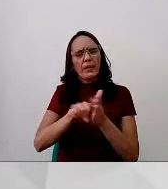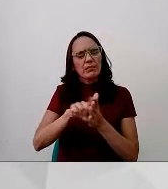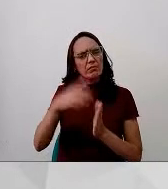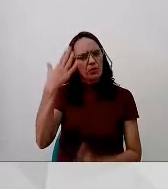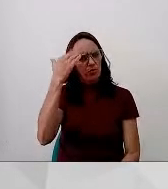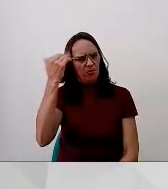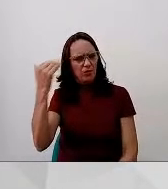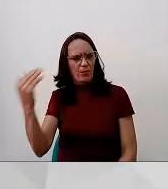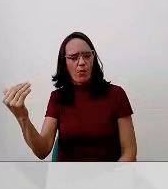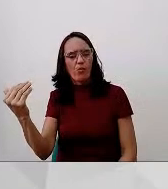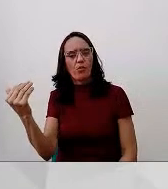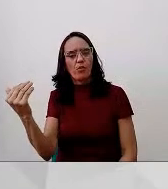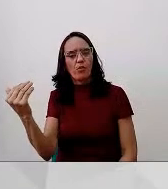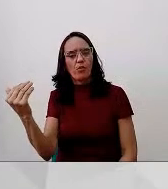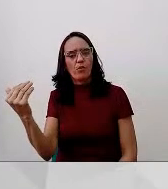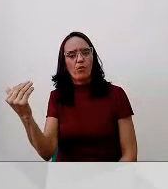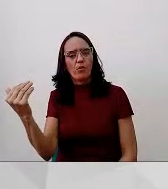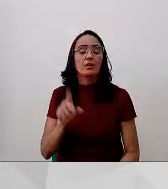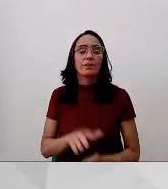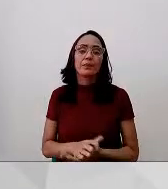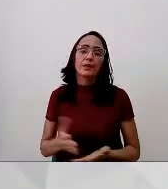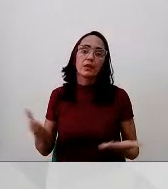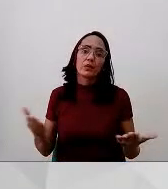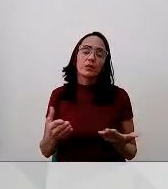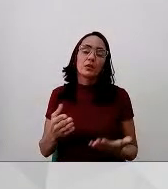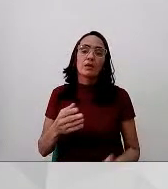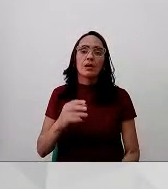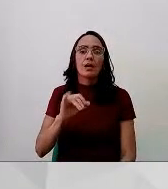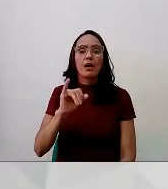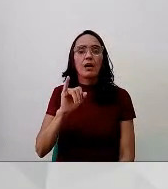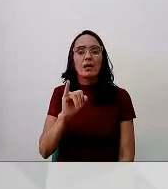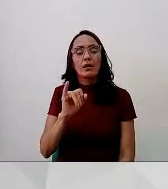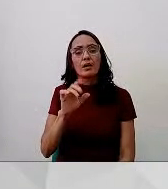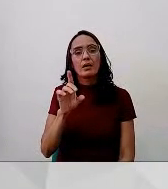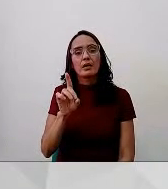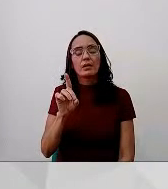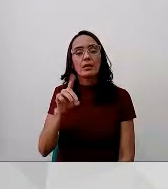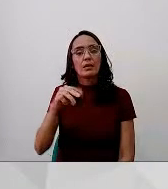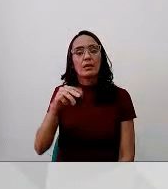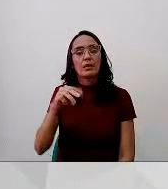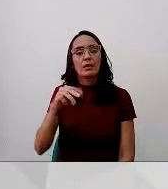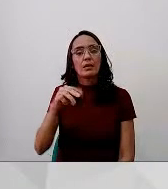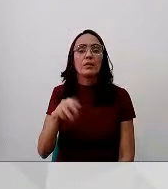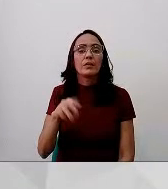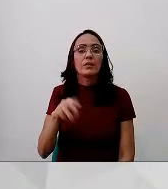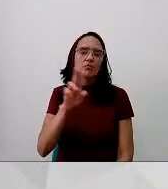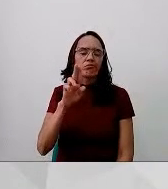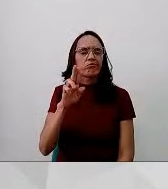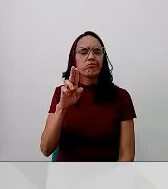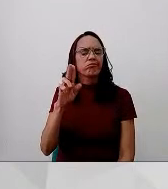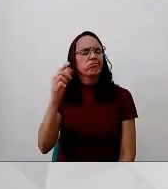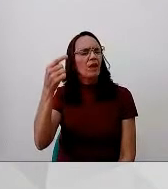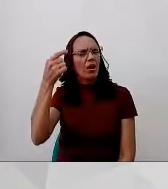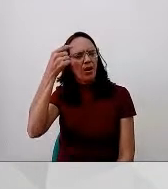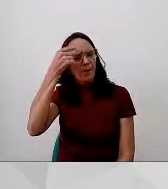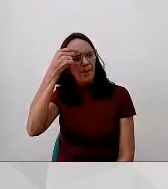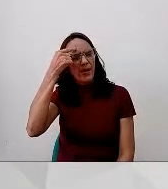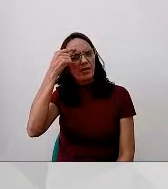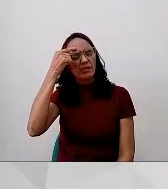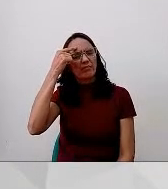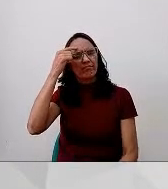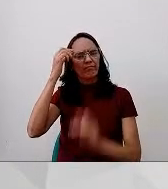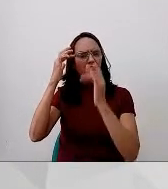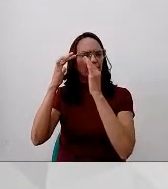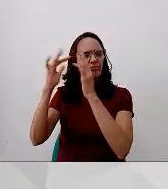Então, hoje a IBM usa amplamente, né, os conceitos, né, do Watson, né,